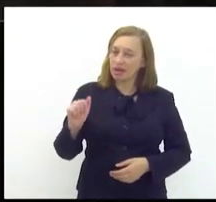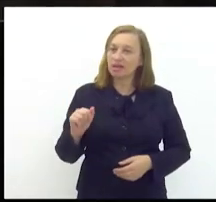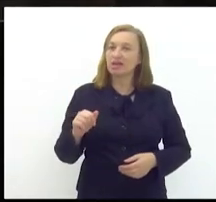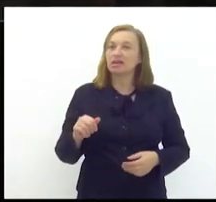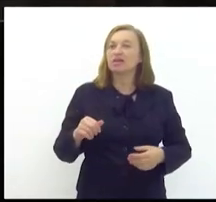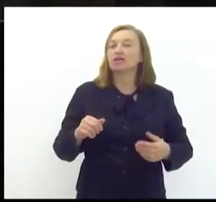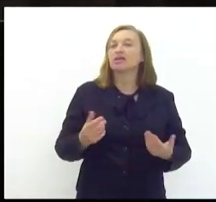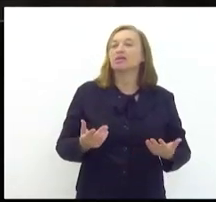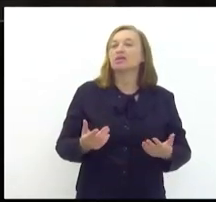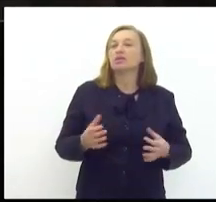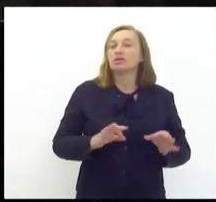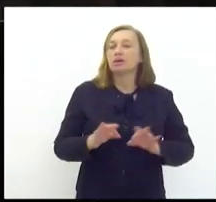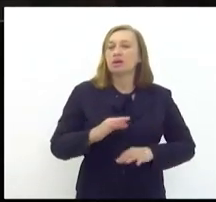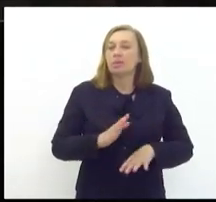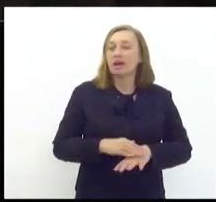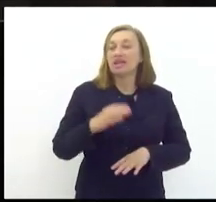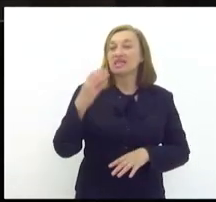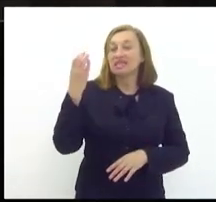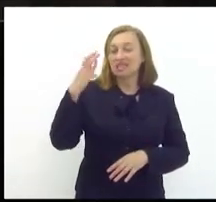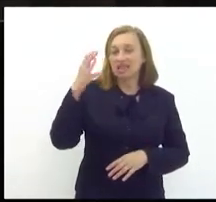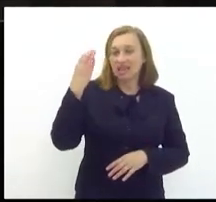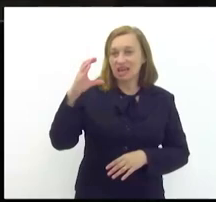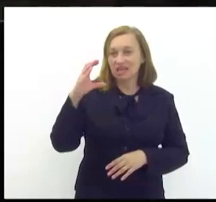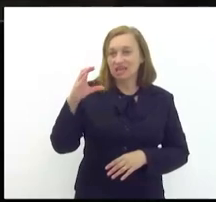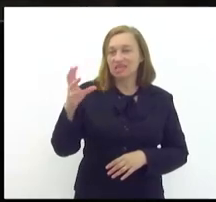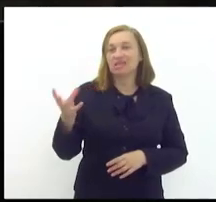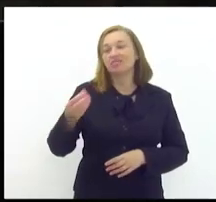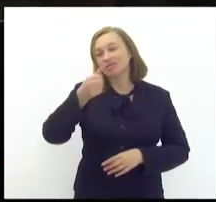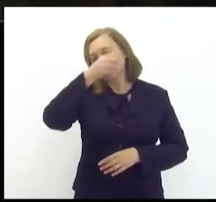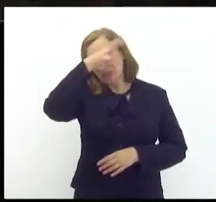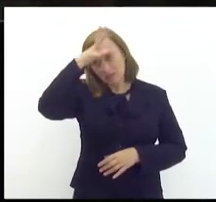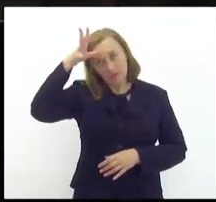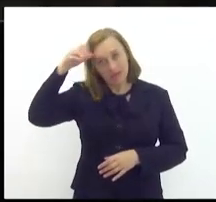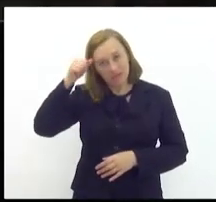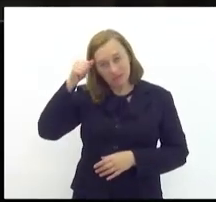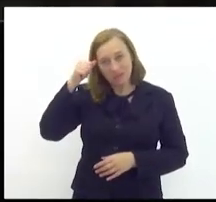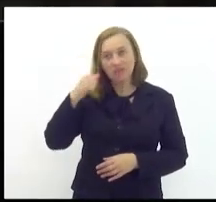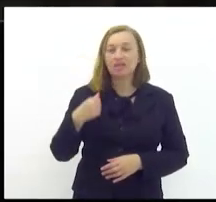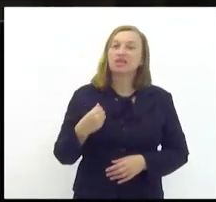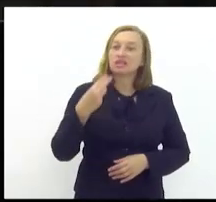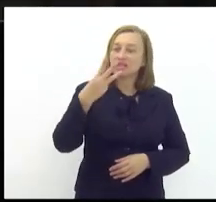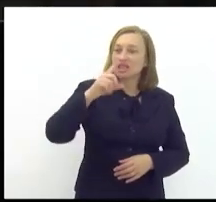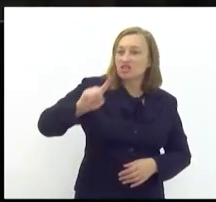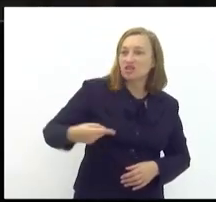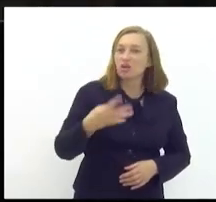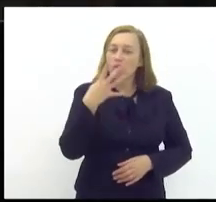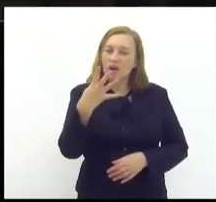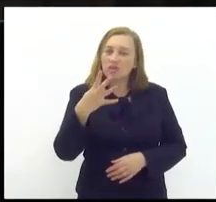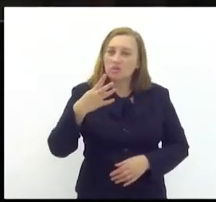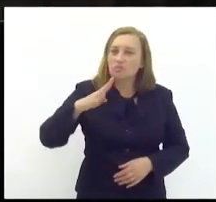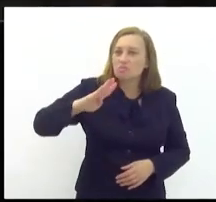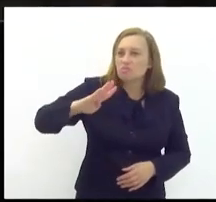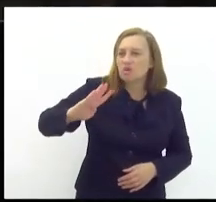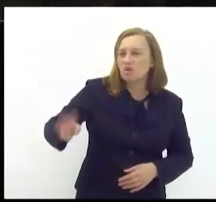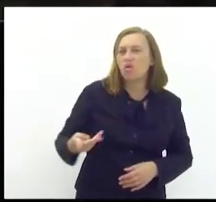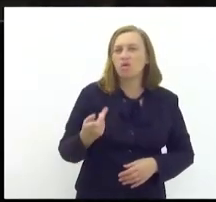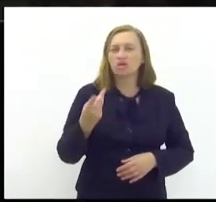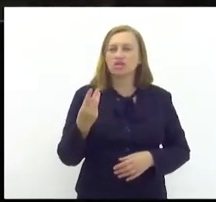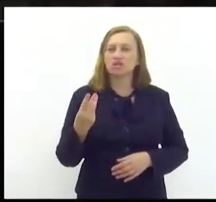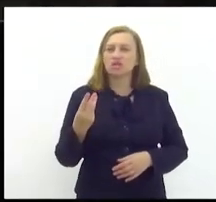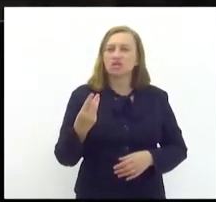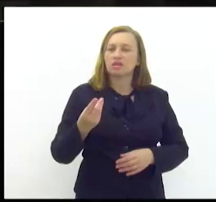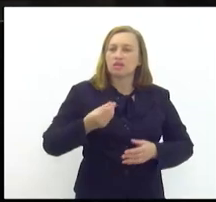o programa mais ciência na Amazônia que vai contar com a morte de três vírgula 4 bilhões de